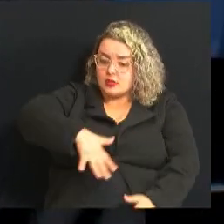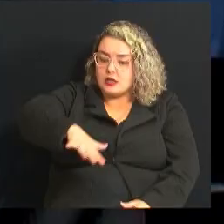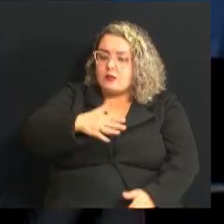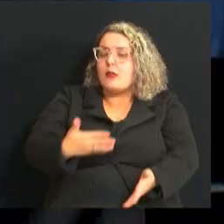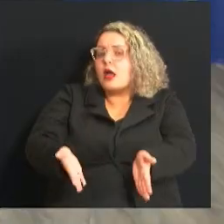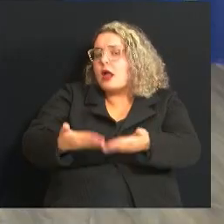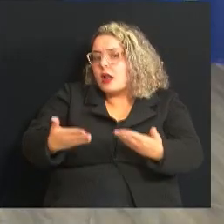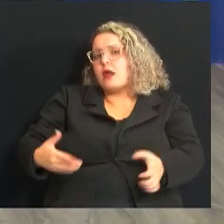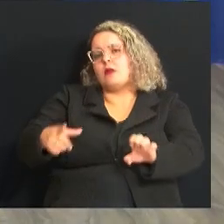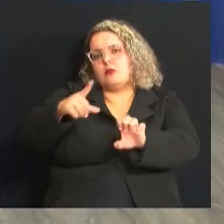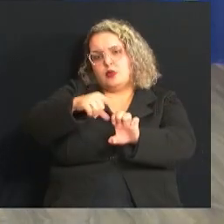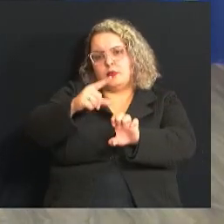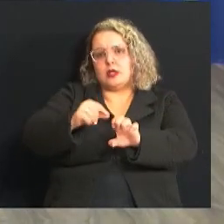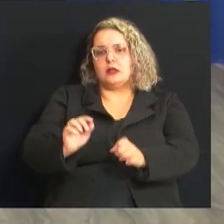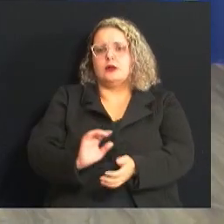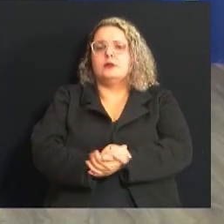empreendedor.